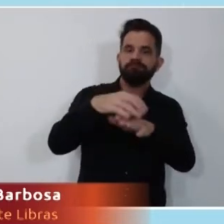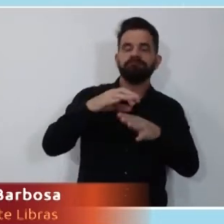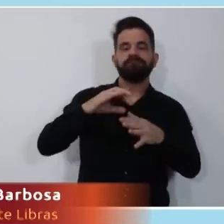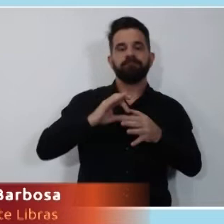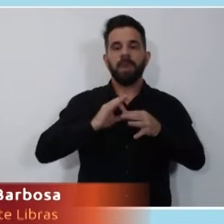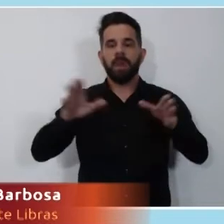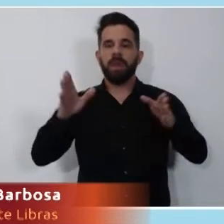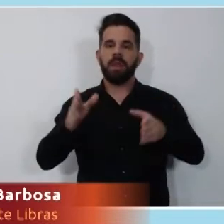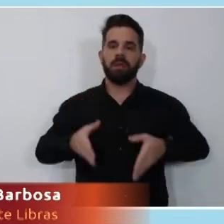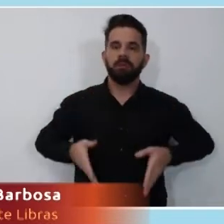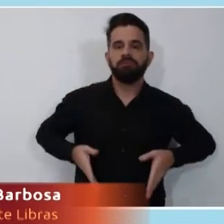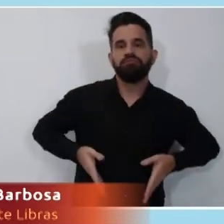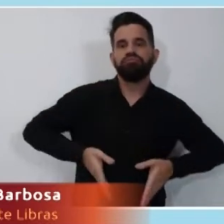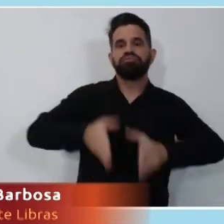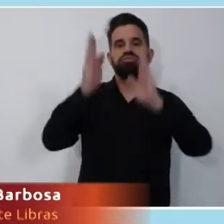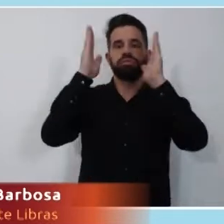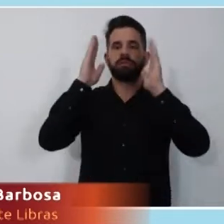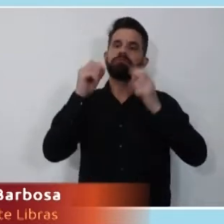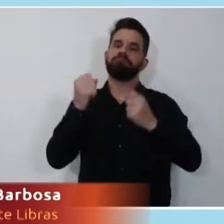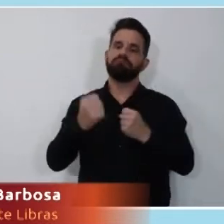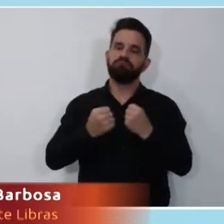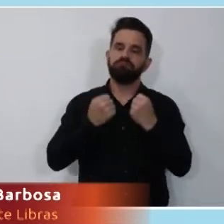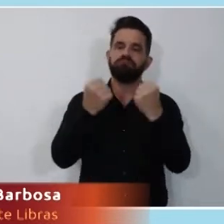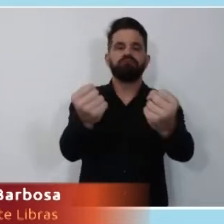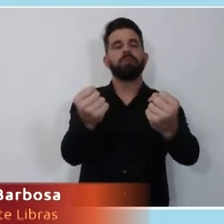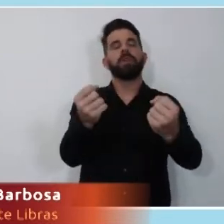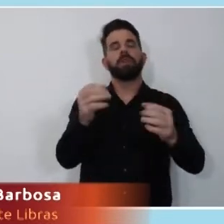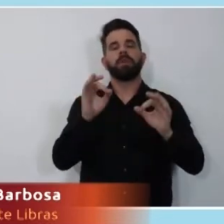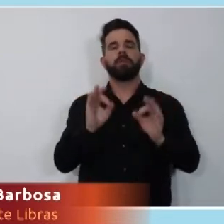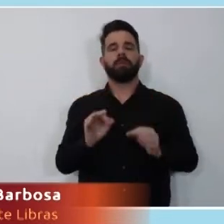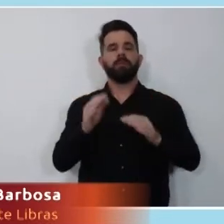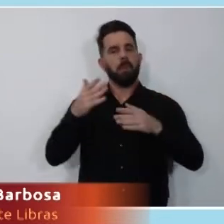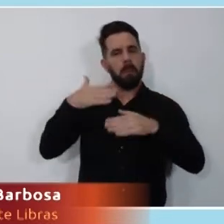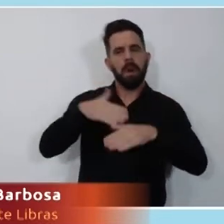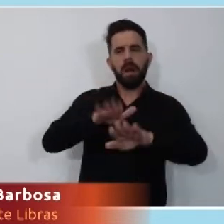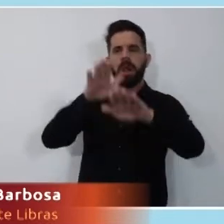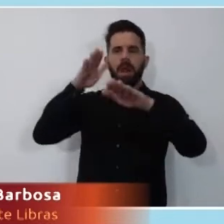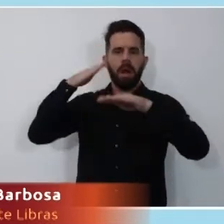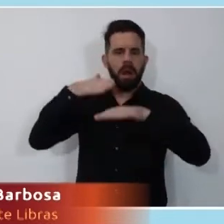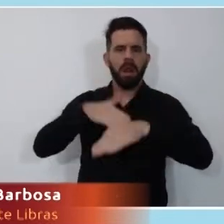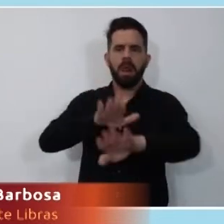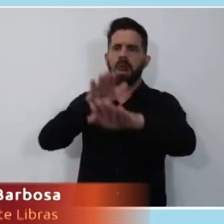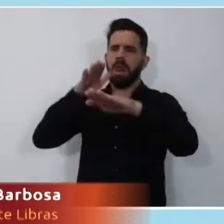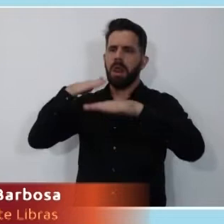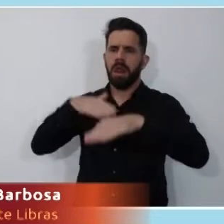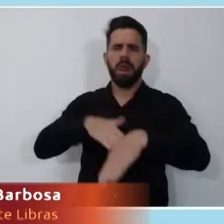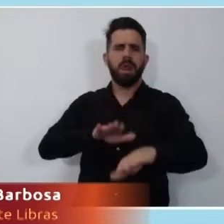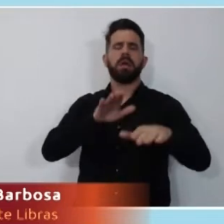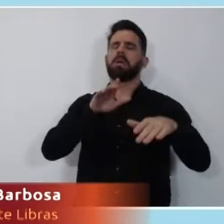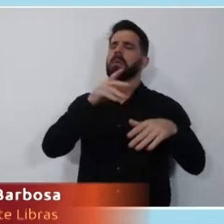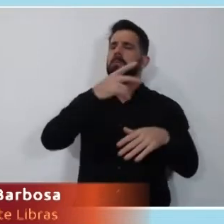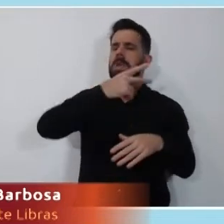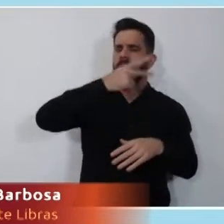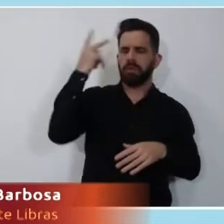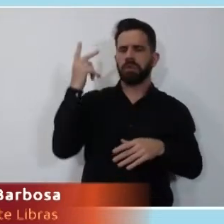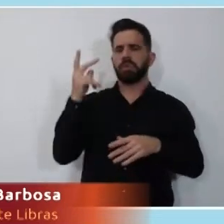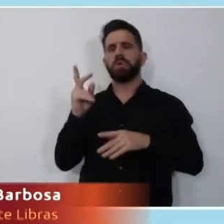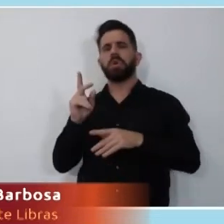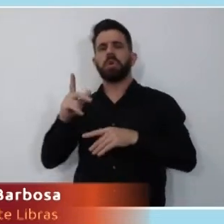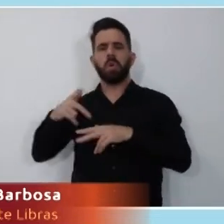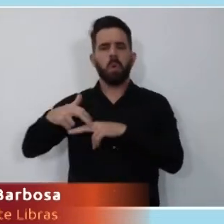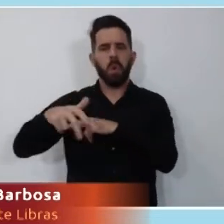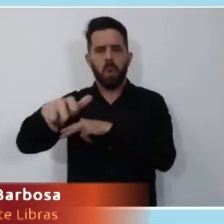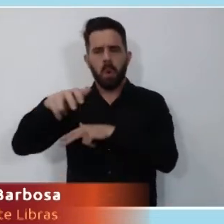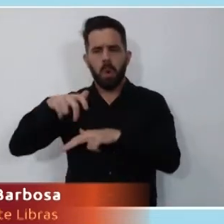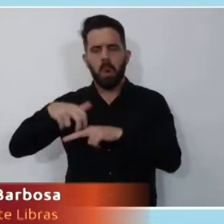sem impedimentos. Isso aí significa você aumentar o fluxo de pessoas, carros, bicicletas e tudo mais. Segunda questão, além da